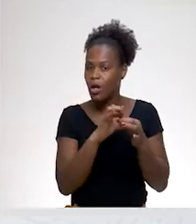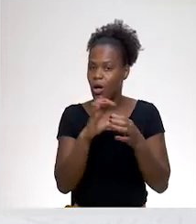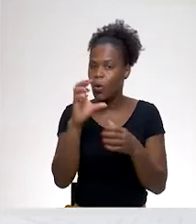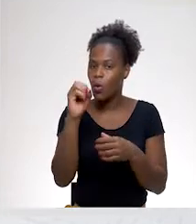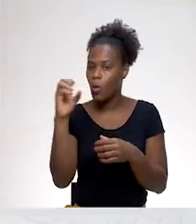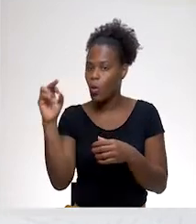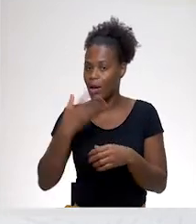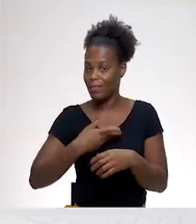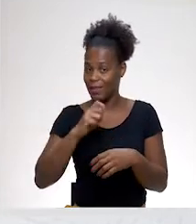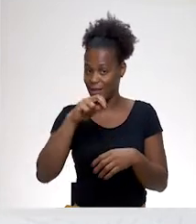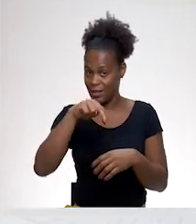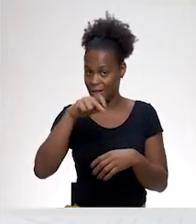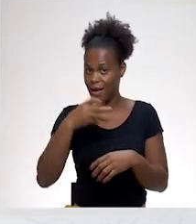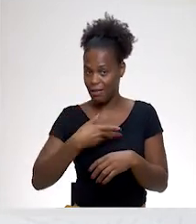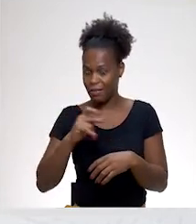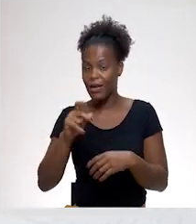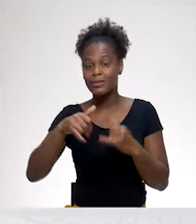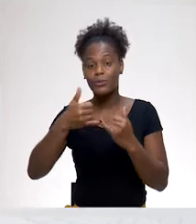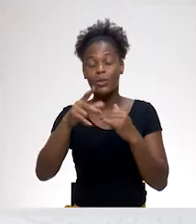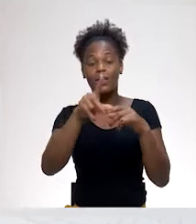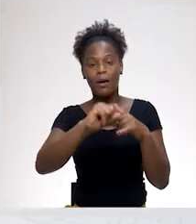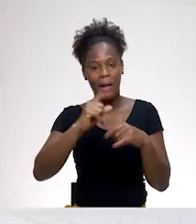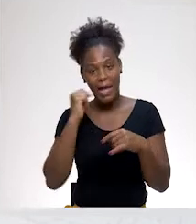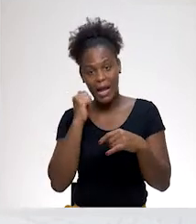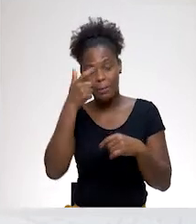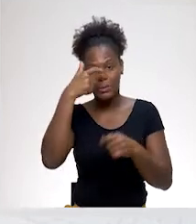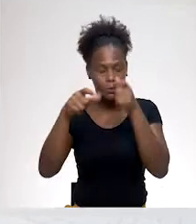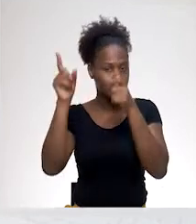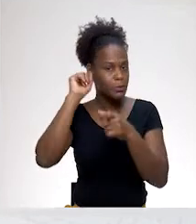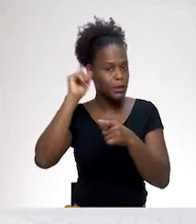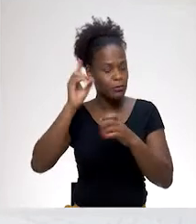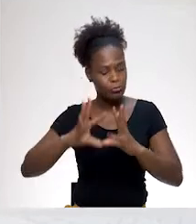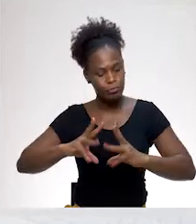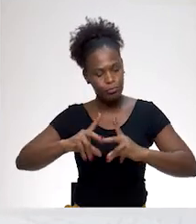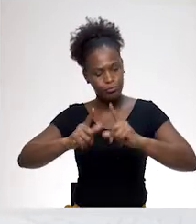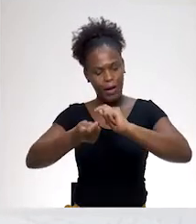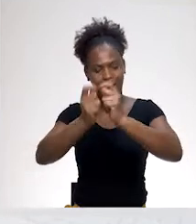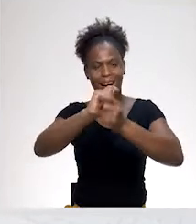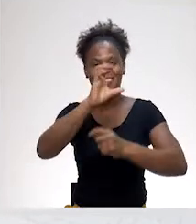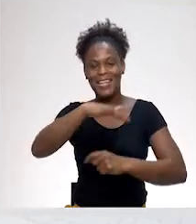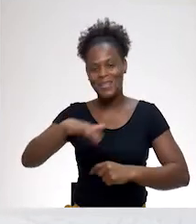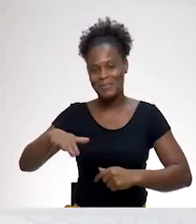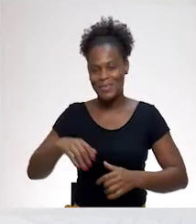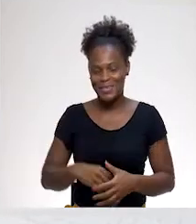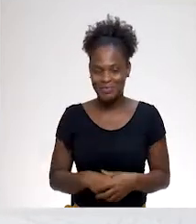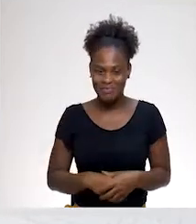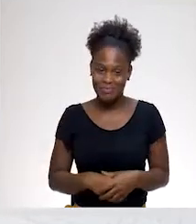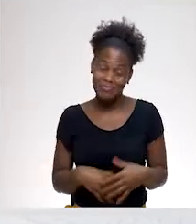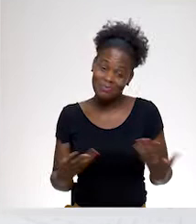hoje leva o seu nome. Por fim, foi também uma das figuras-chave na Revolução